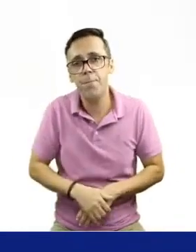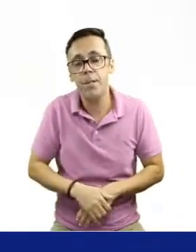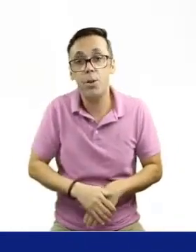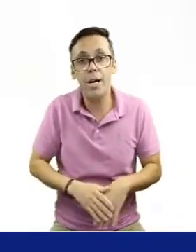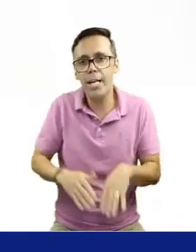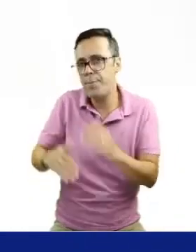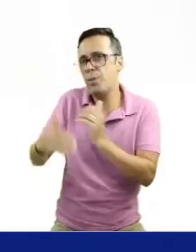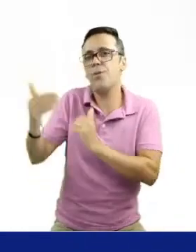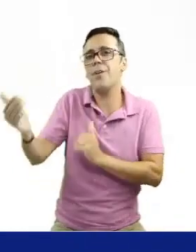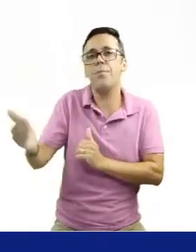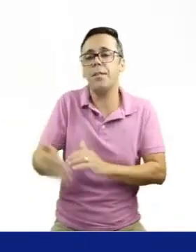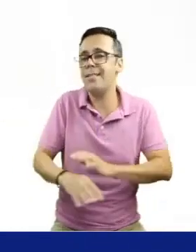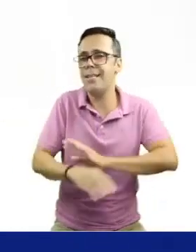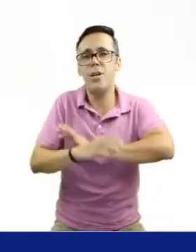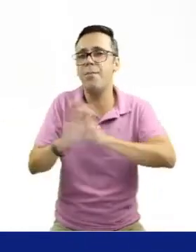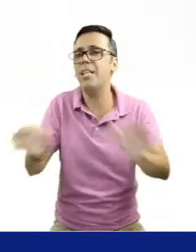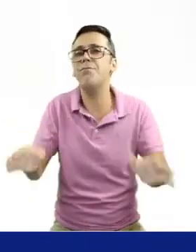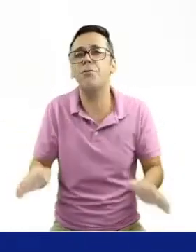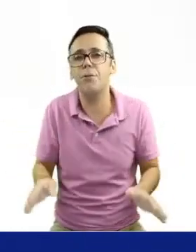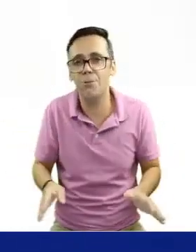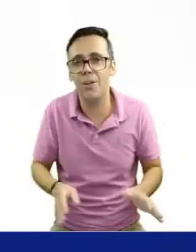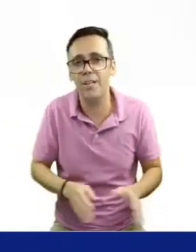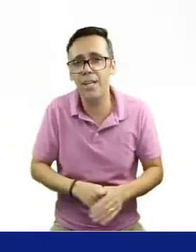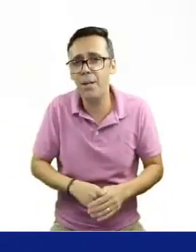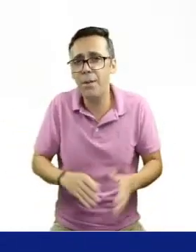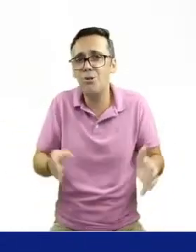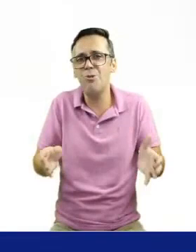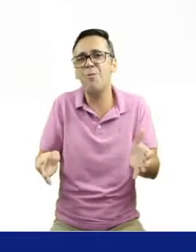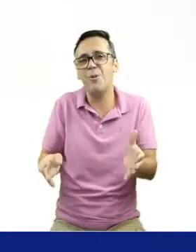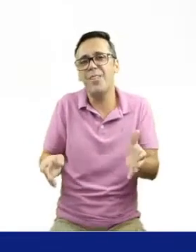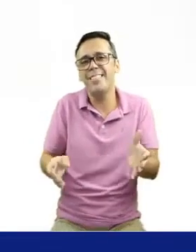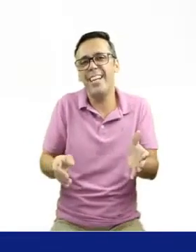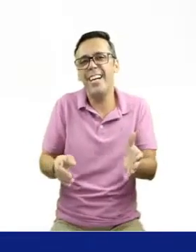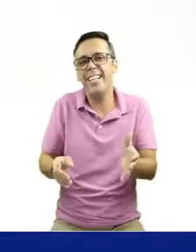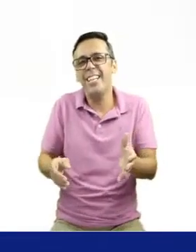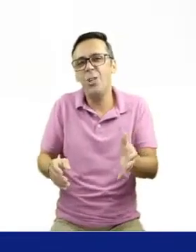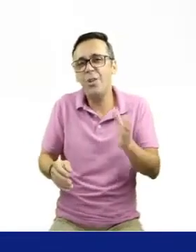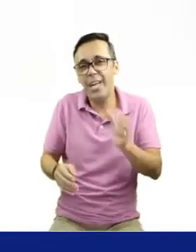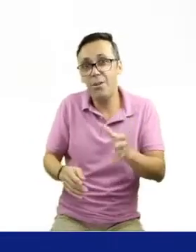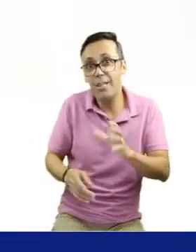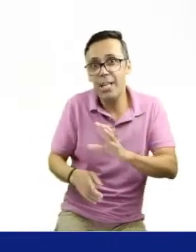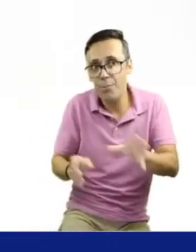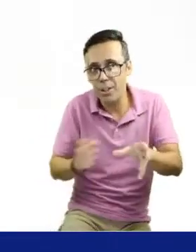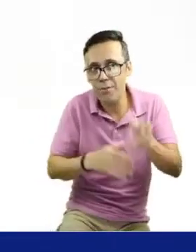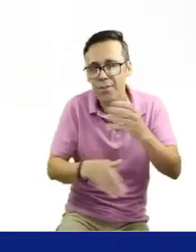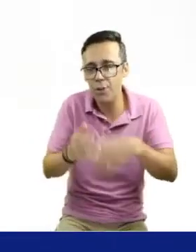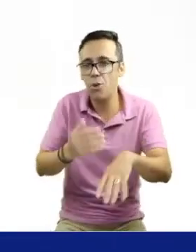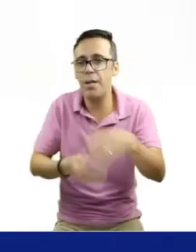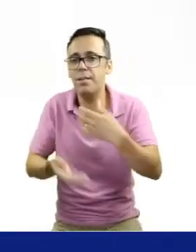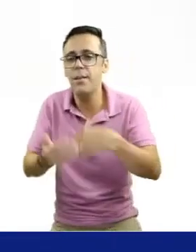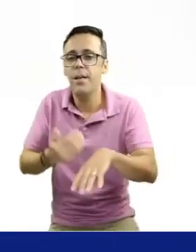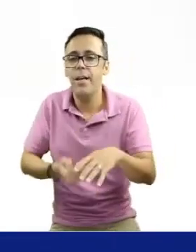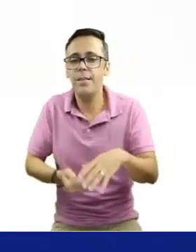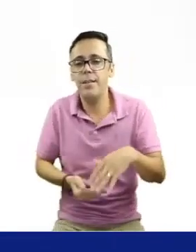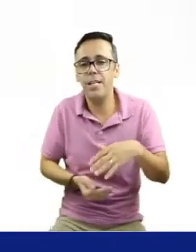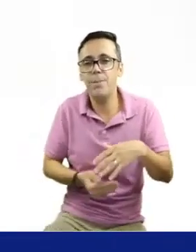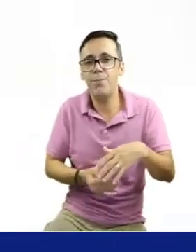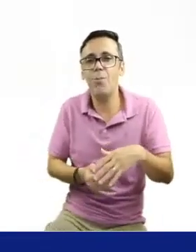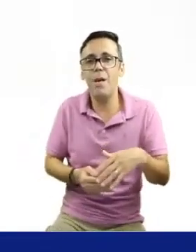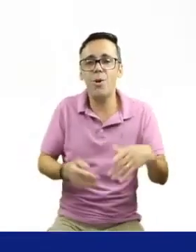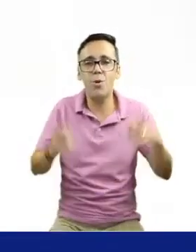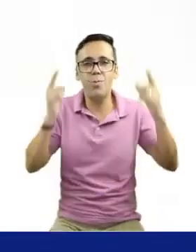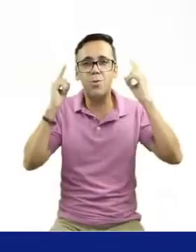você vai fazer igual àquelas pessoas ficar para casa jamais foram concorrência era para os números tá eu quero daqui a pouquinho falar sobre esse